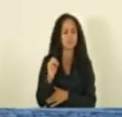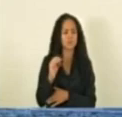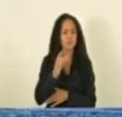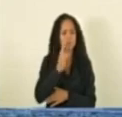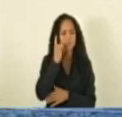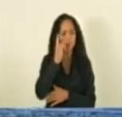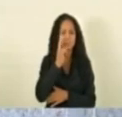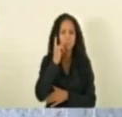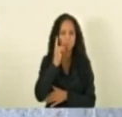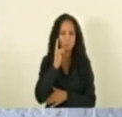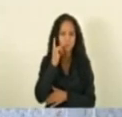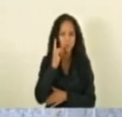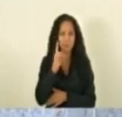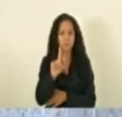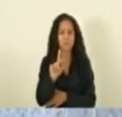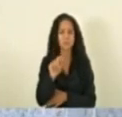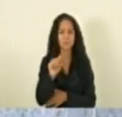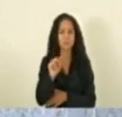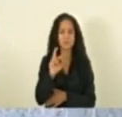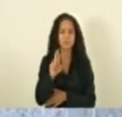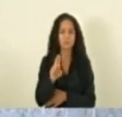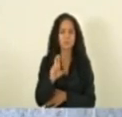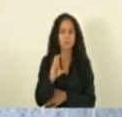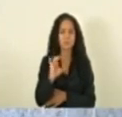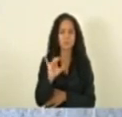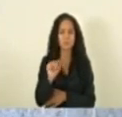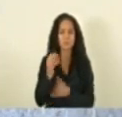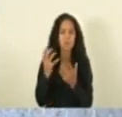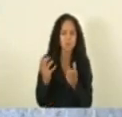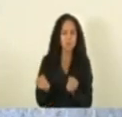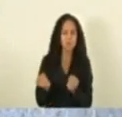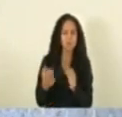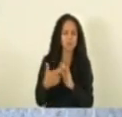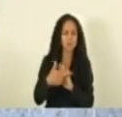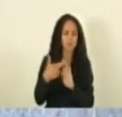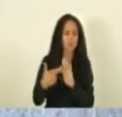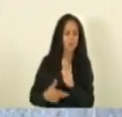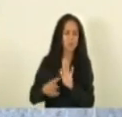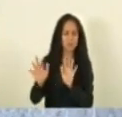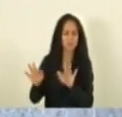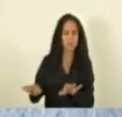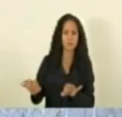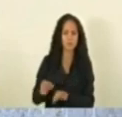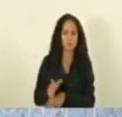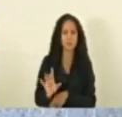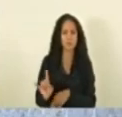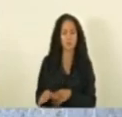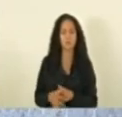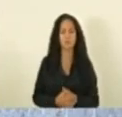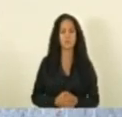deputado Marco Garcia, assume a comissão, só para a redação final, não é só a redação final.